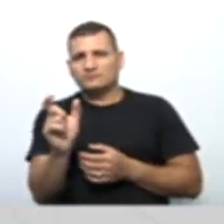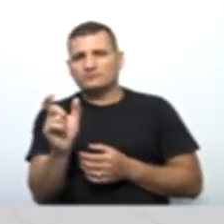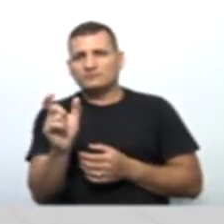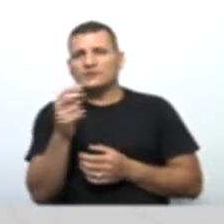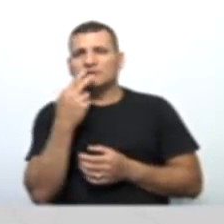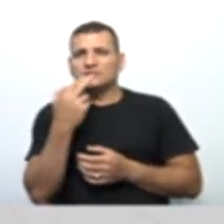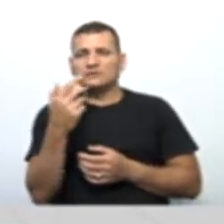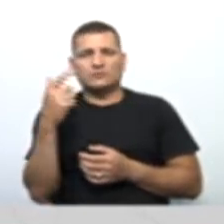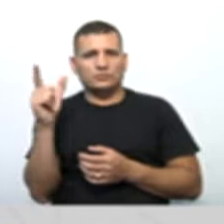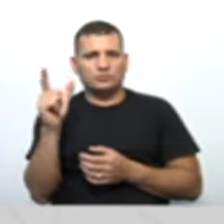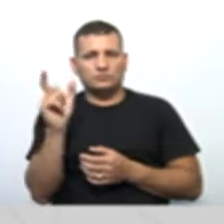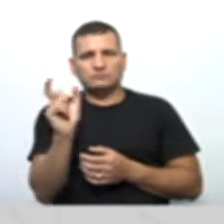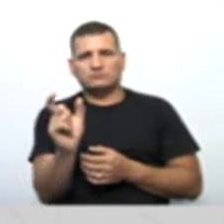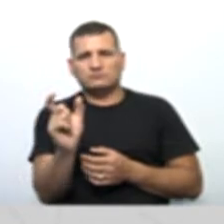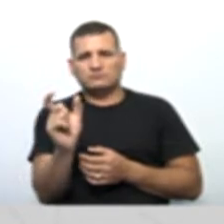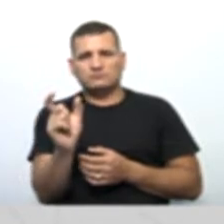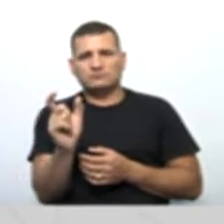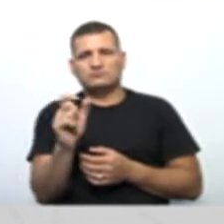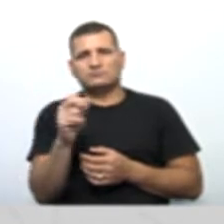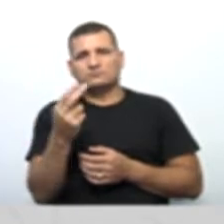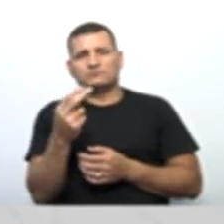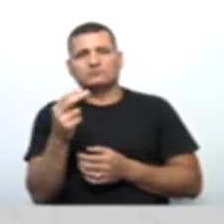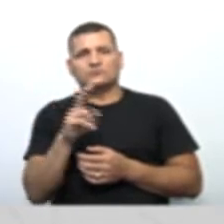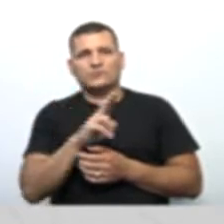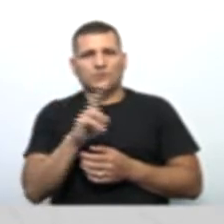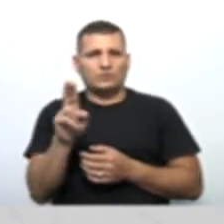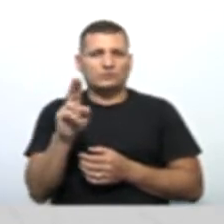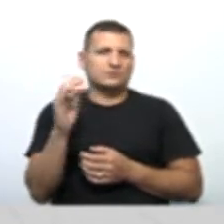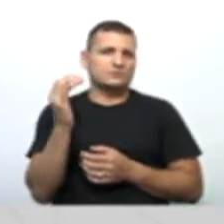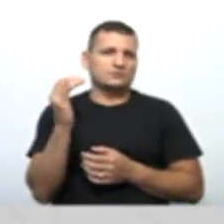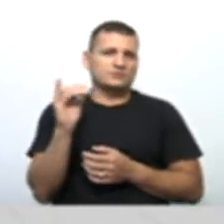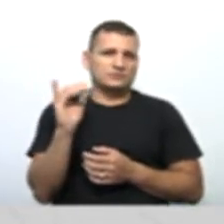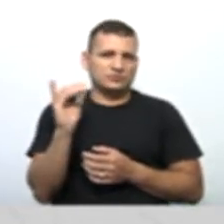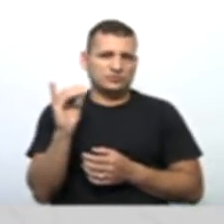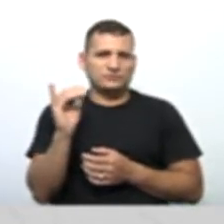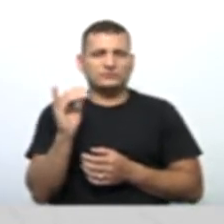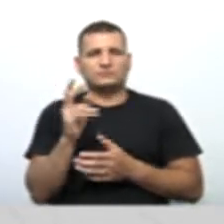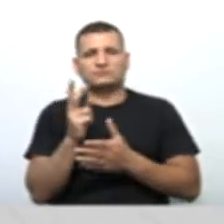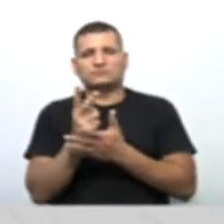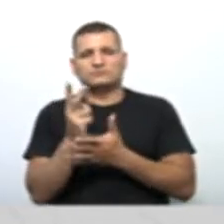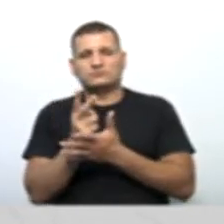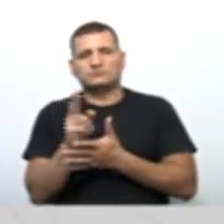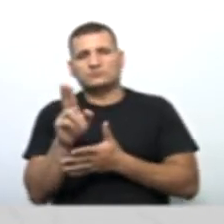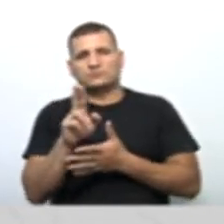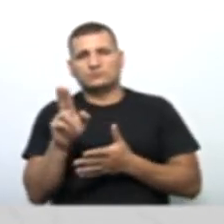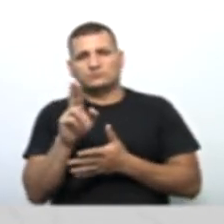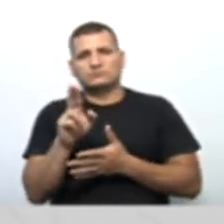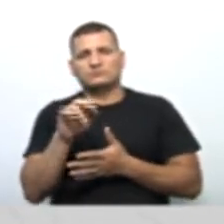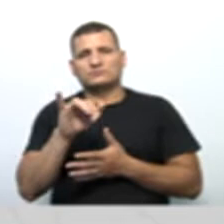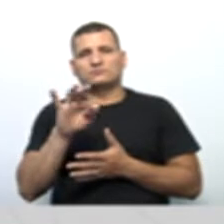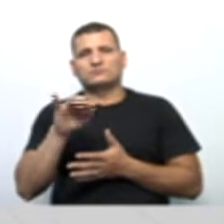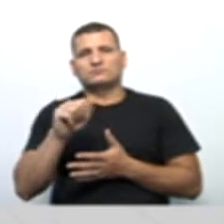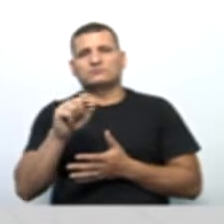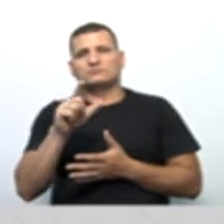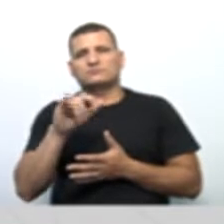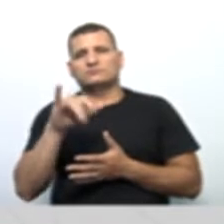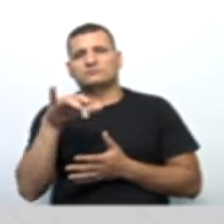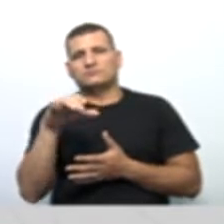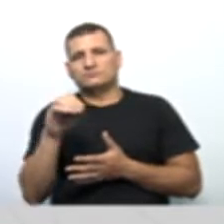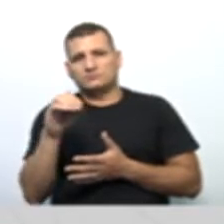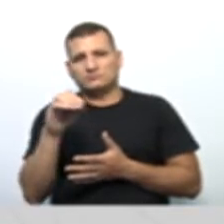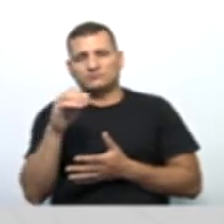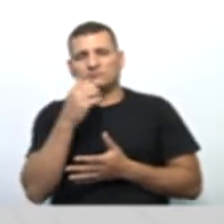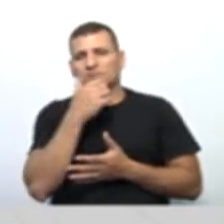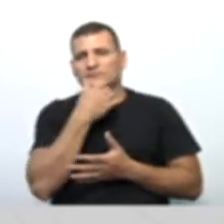as regras de partilha gerou de nome científico é o caso do latim a gente sempre usa aí há exatos itálico né mas aí a criar um